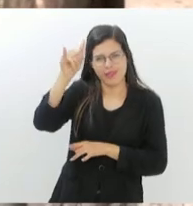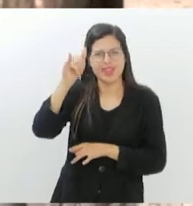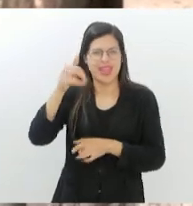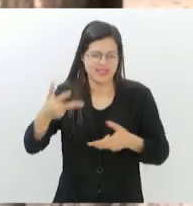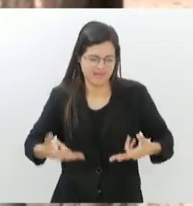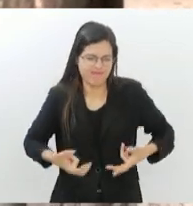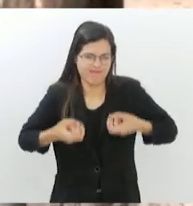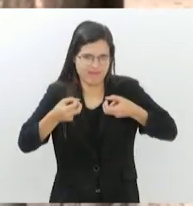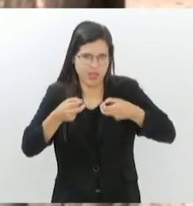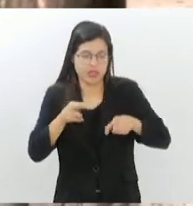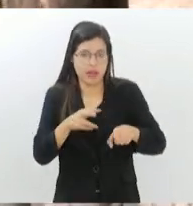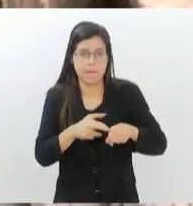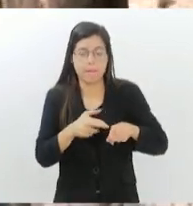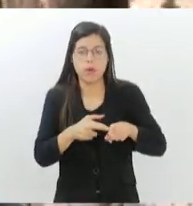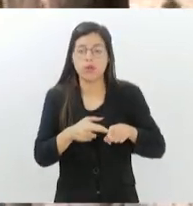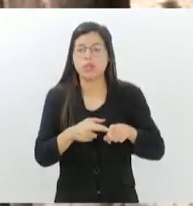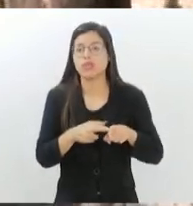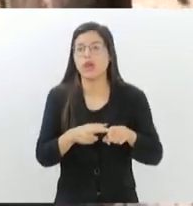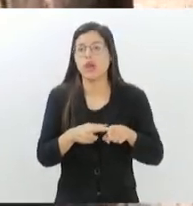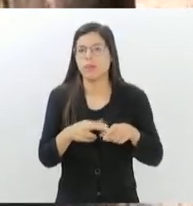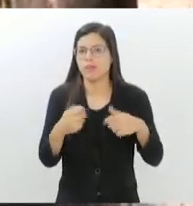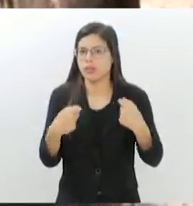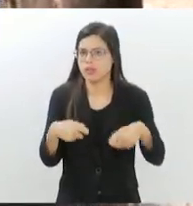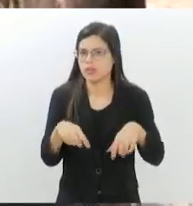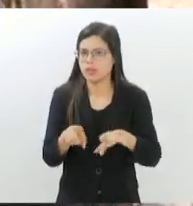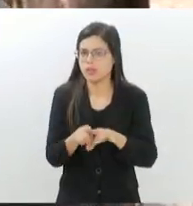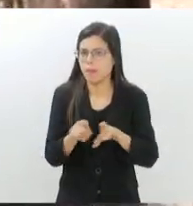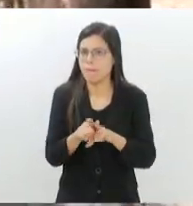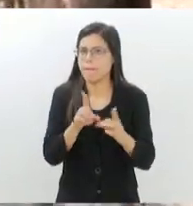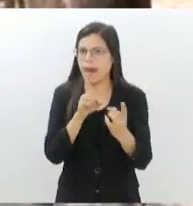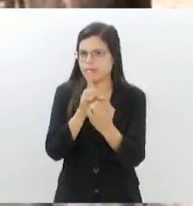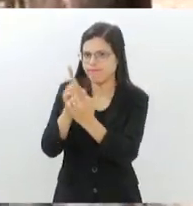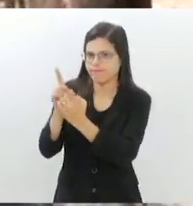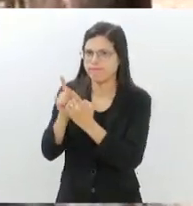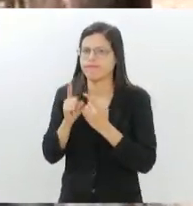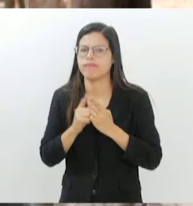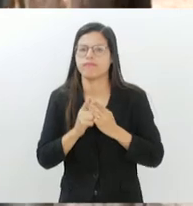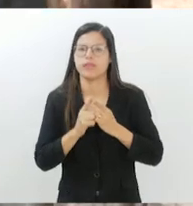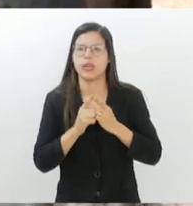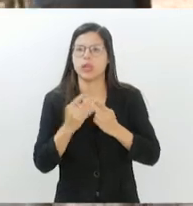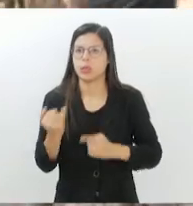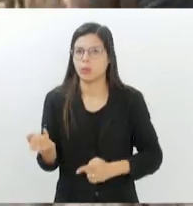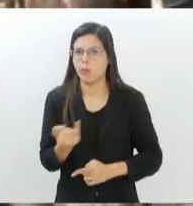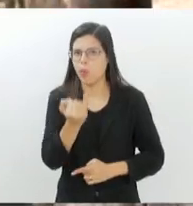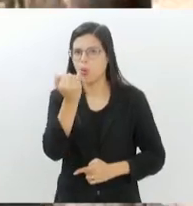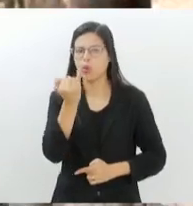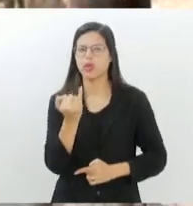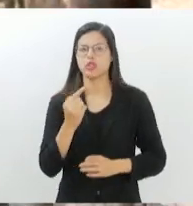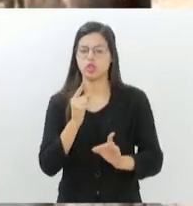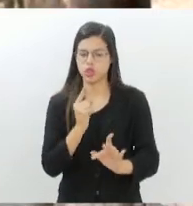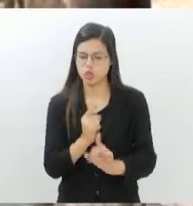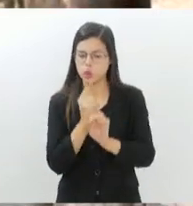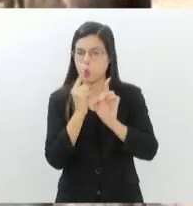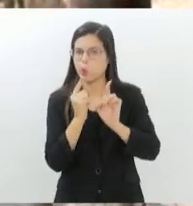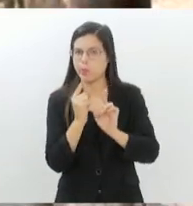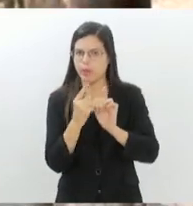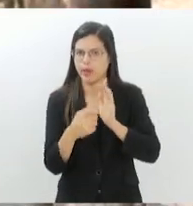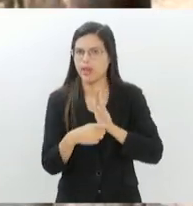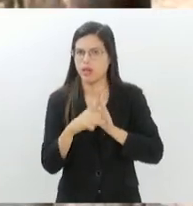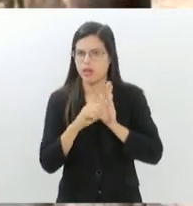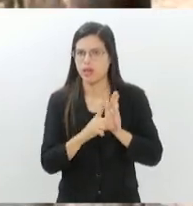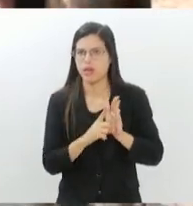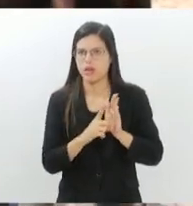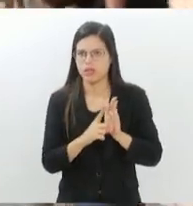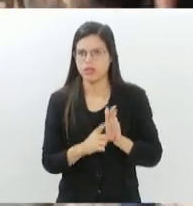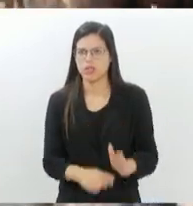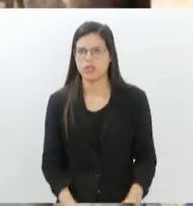de realizar os exames periodicamente por conta de ser importante também um diagnóstico recente, mais recente